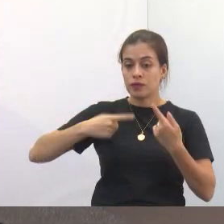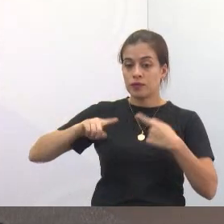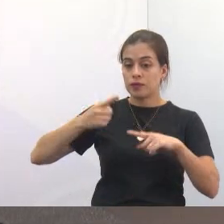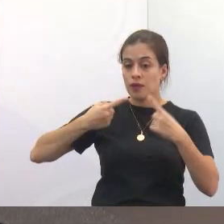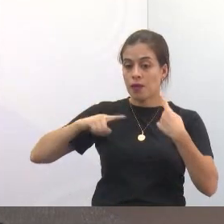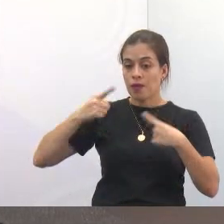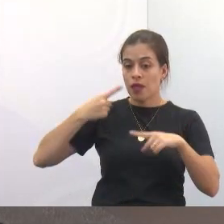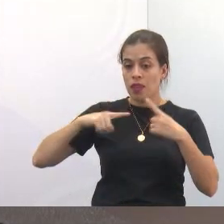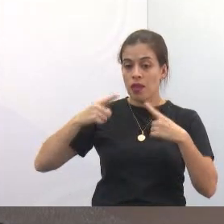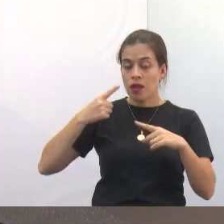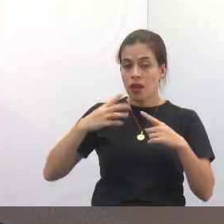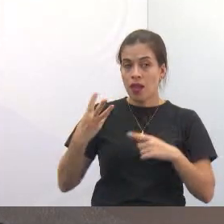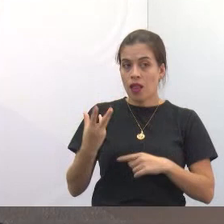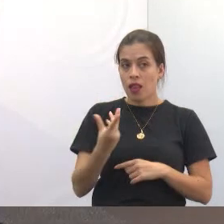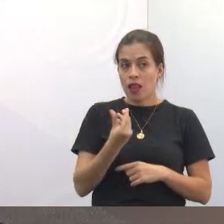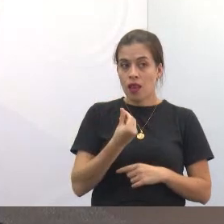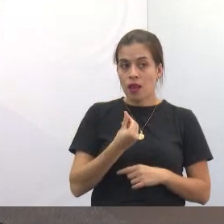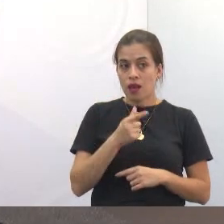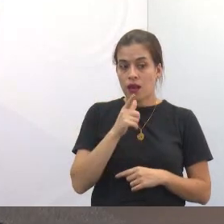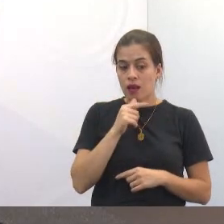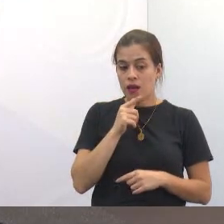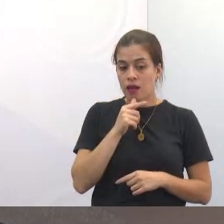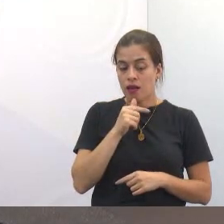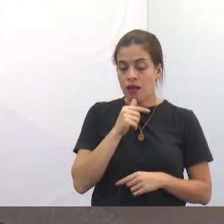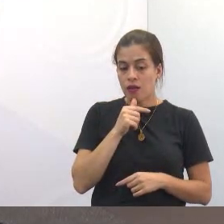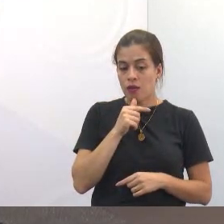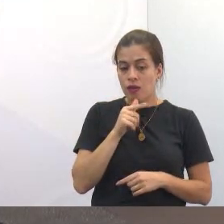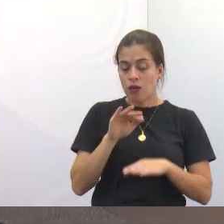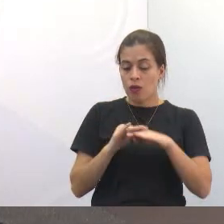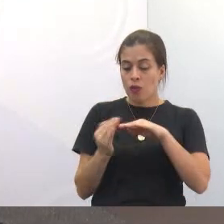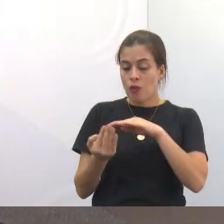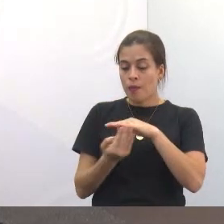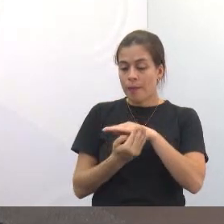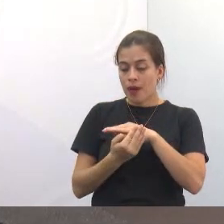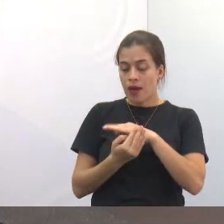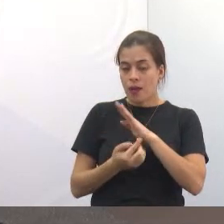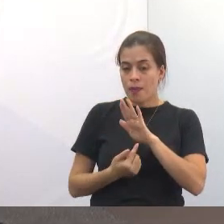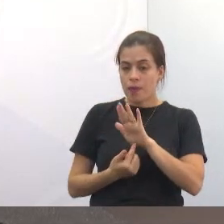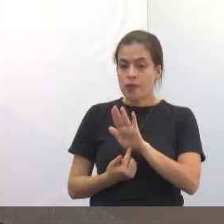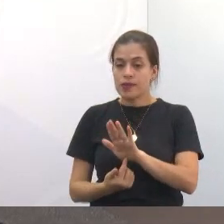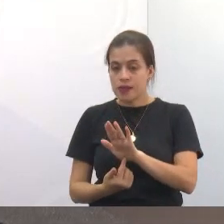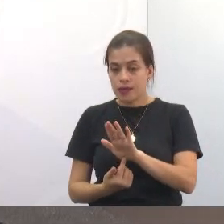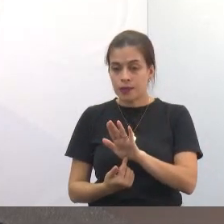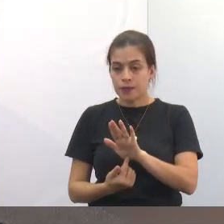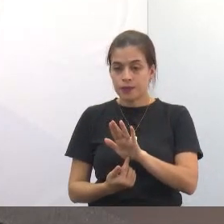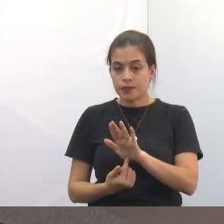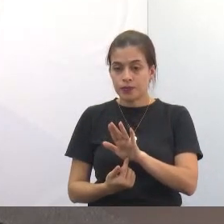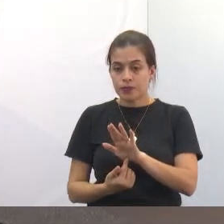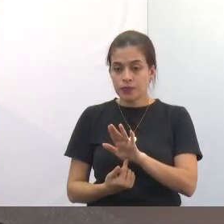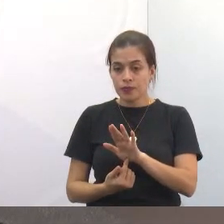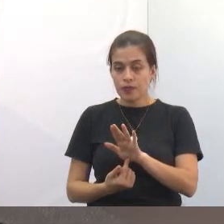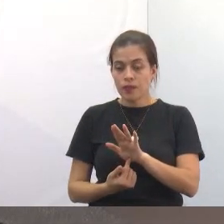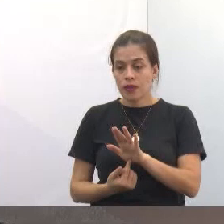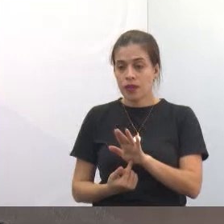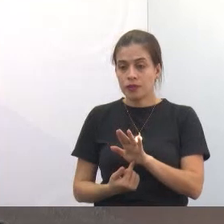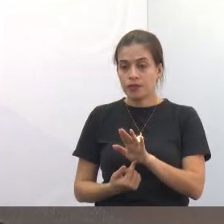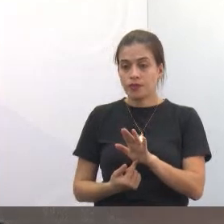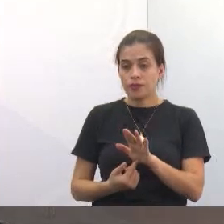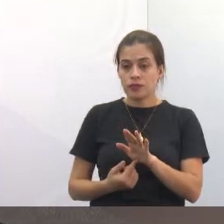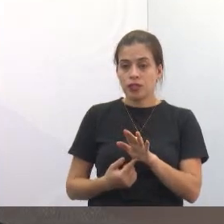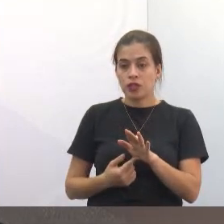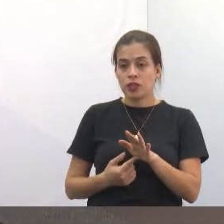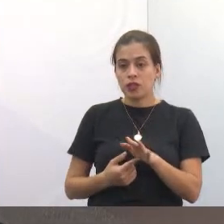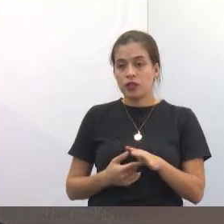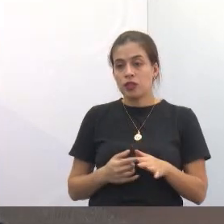reclamações sobre a qualidade da água no referido bairro, registrando em nossos canais